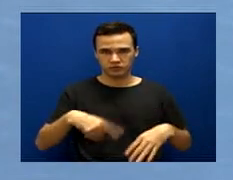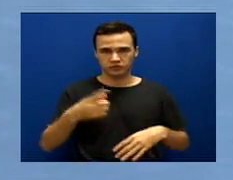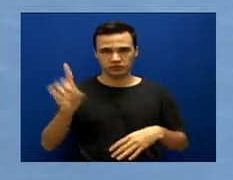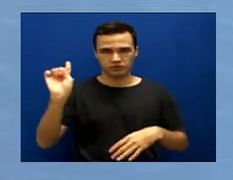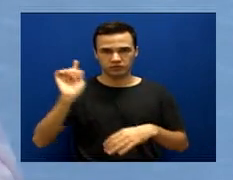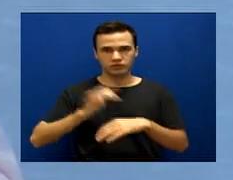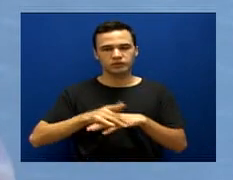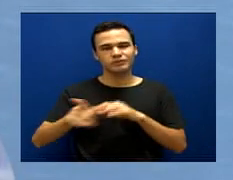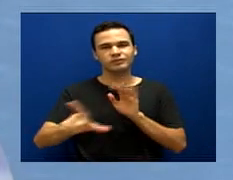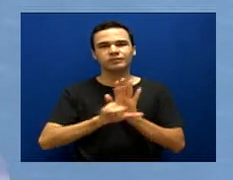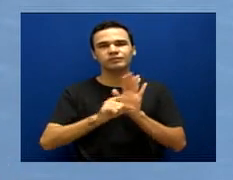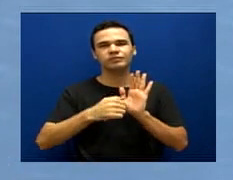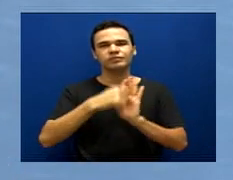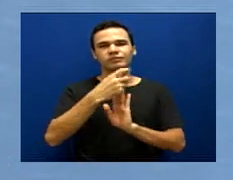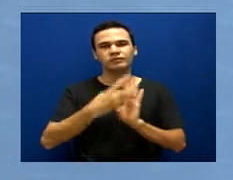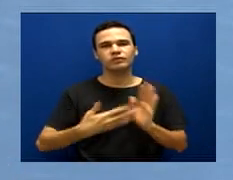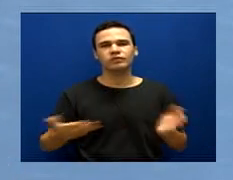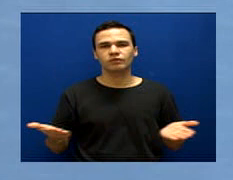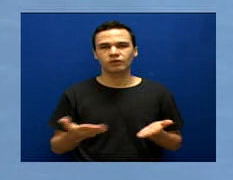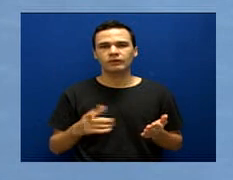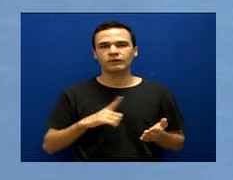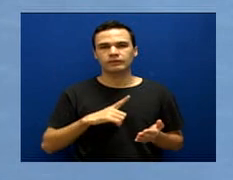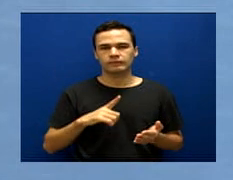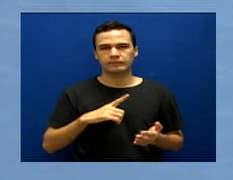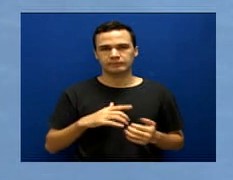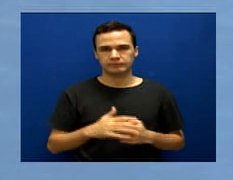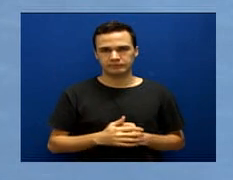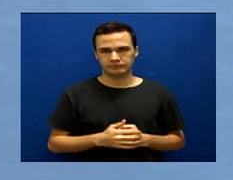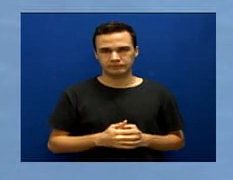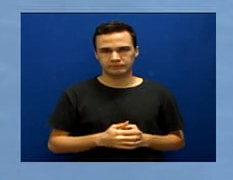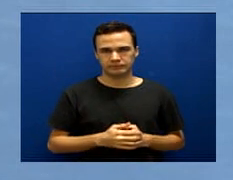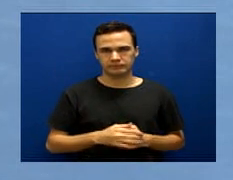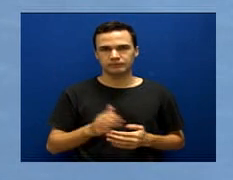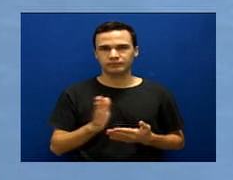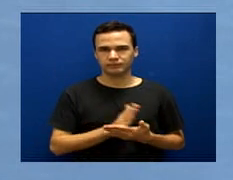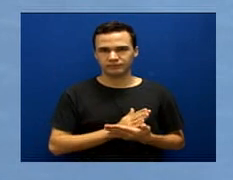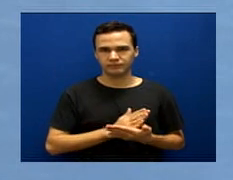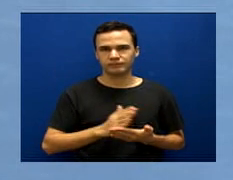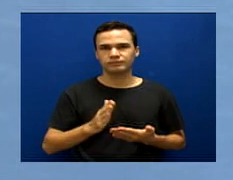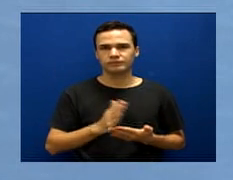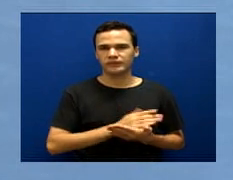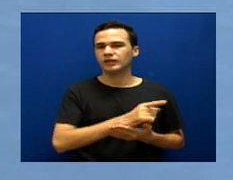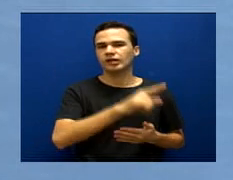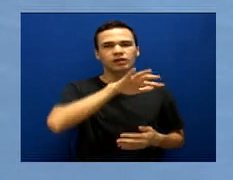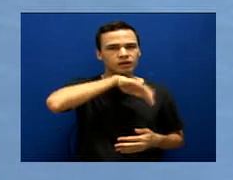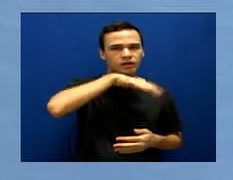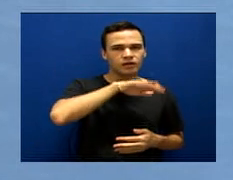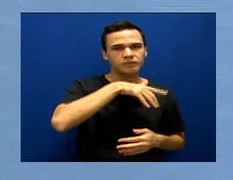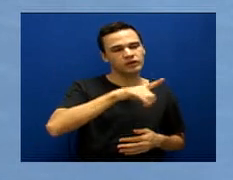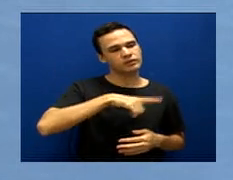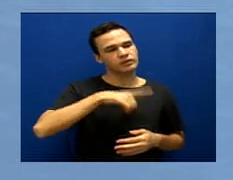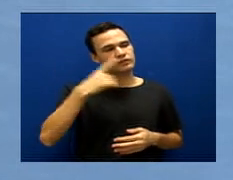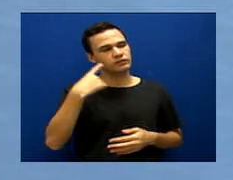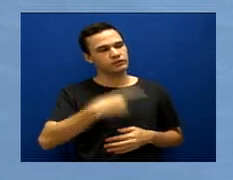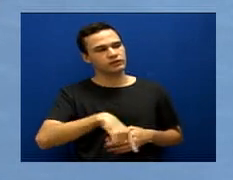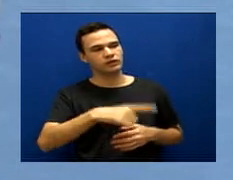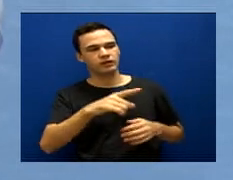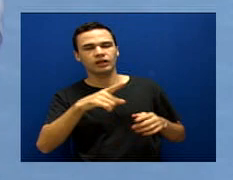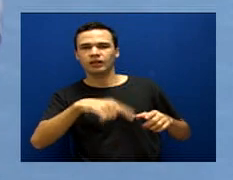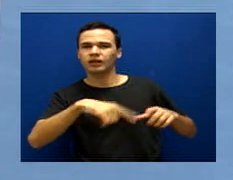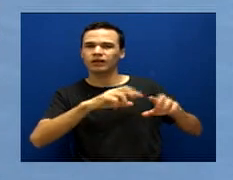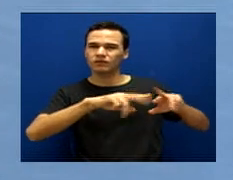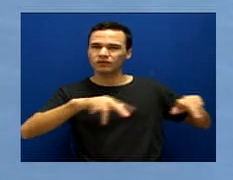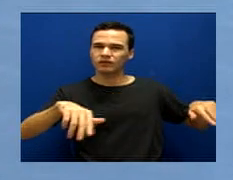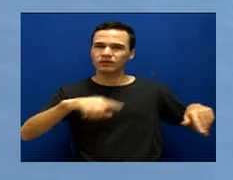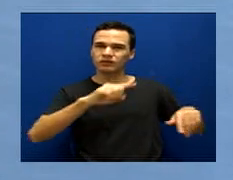lei mesmo que a gente estava citando aqui, hoje nós estamos aí tendo a questão desses animais que estão sendo expostos em Sorocaba e não temos uma